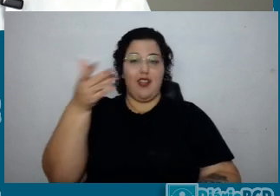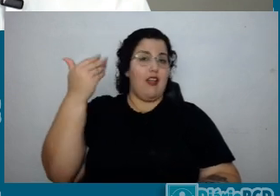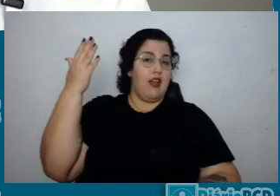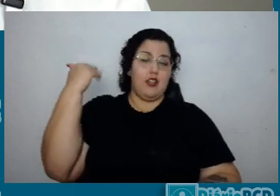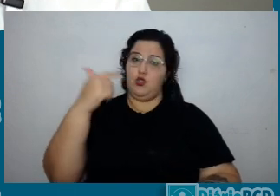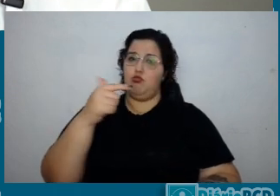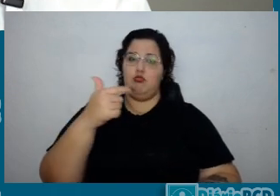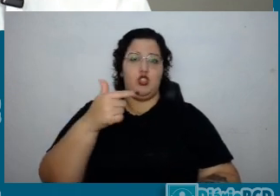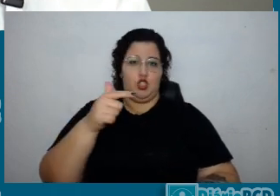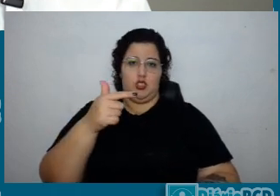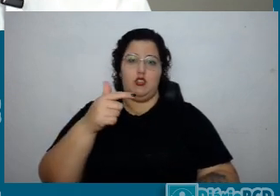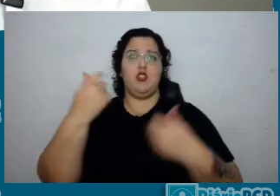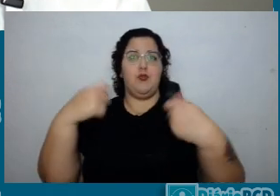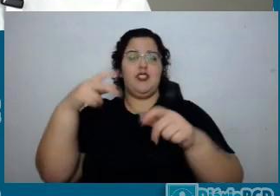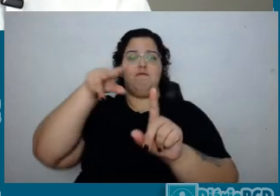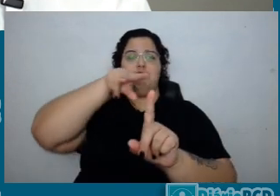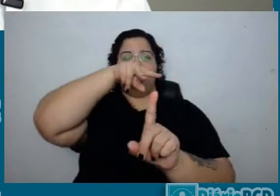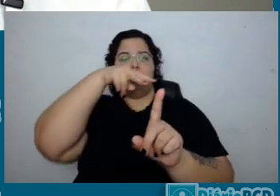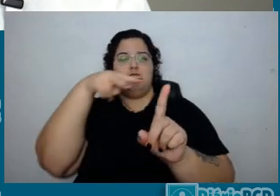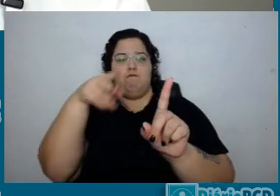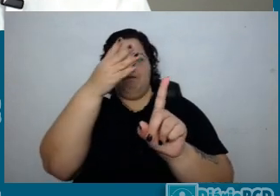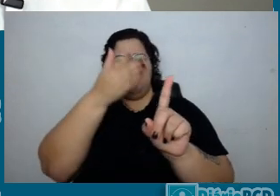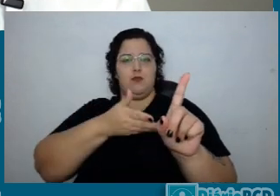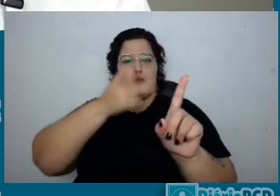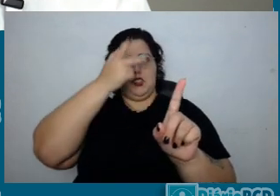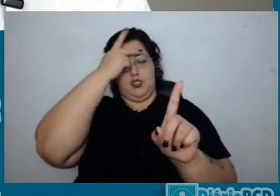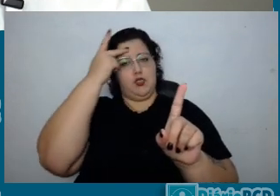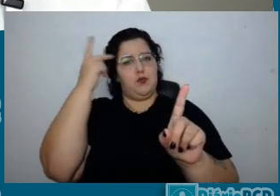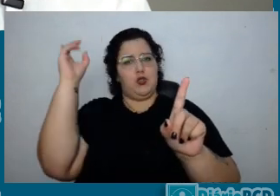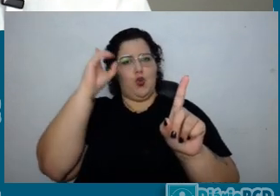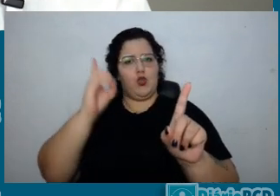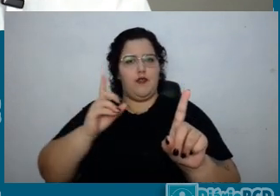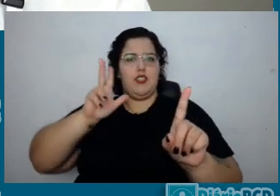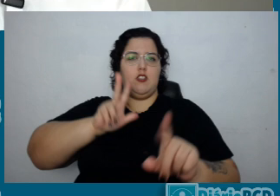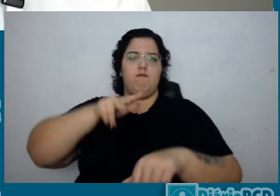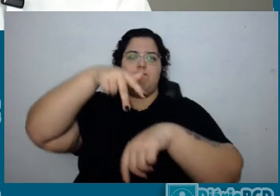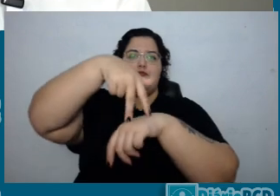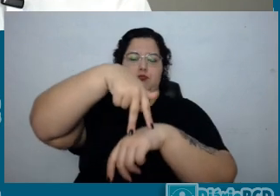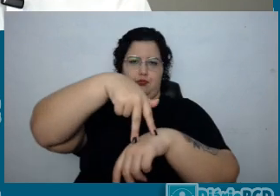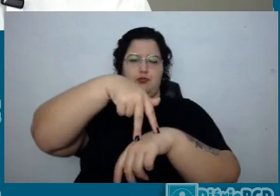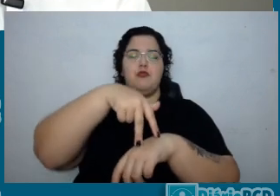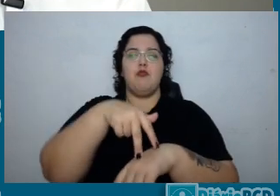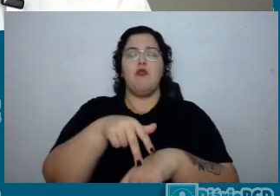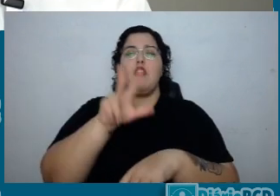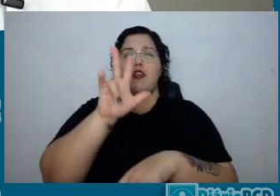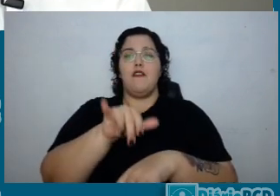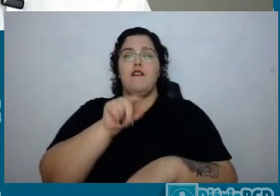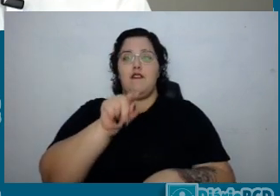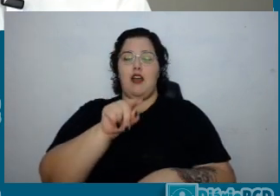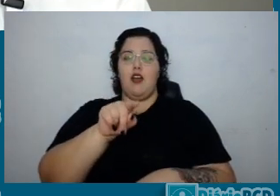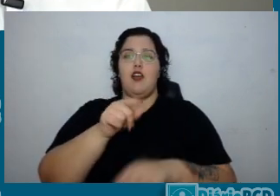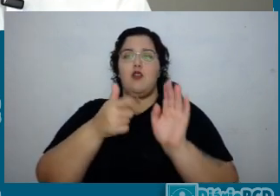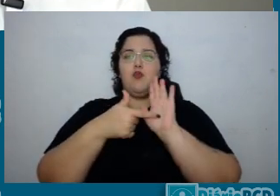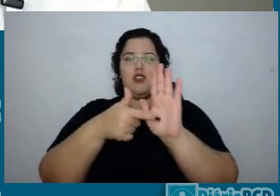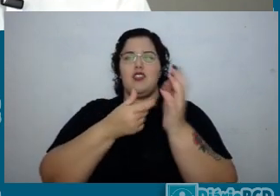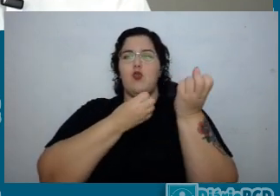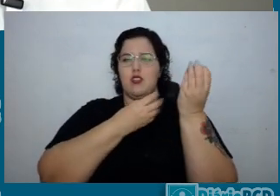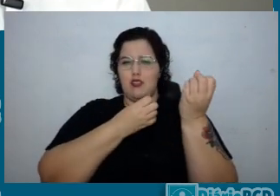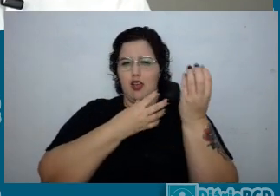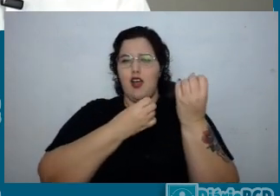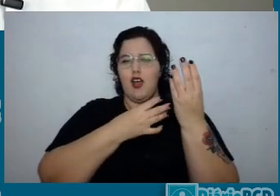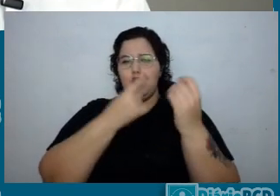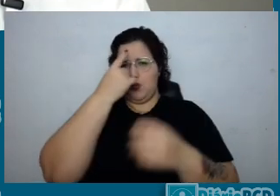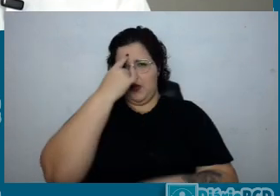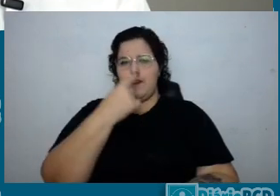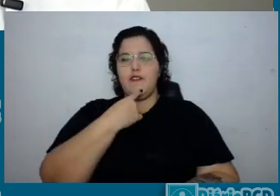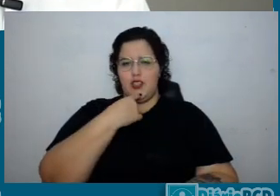essa retomada da visibilidade do protagonismo da pessoa com deficiência. Daqui a pouco vão me passar os dados, né?